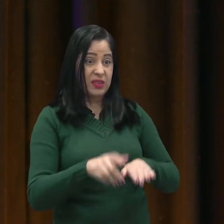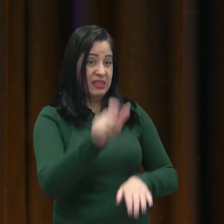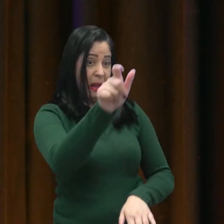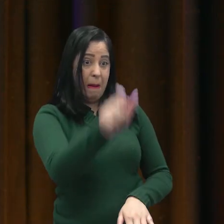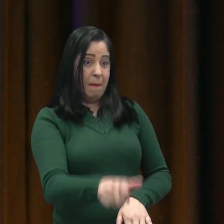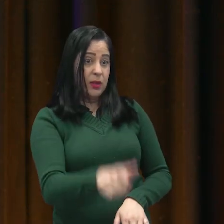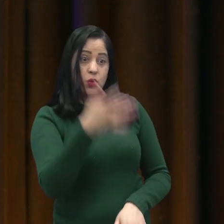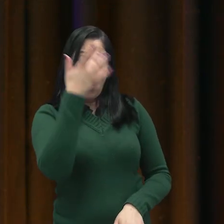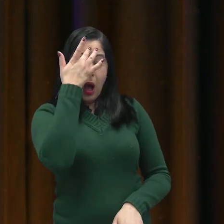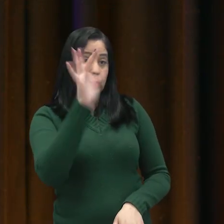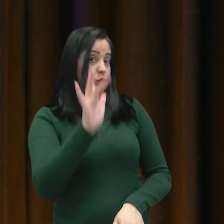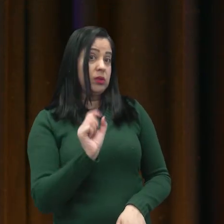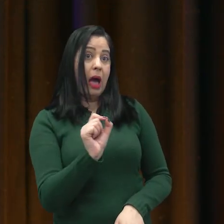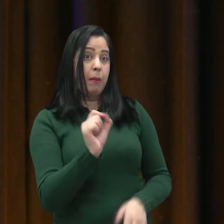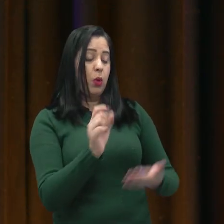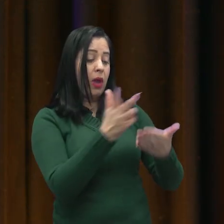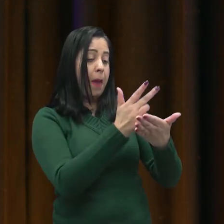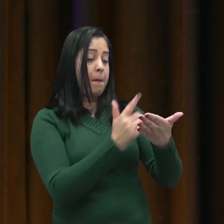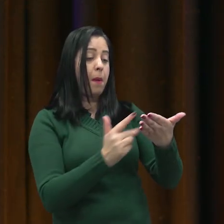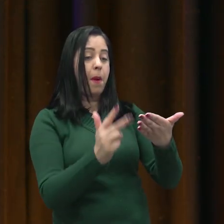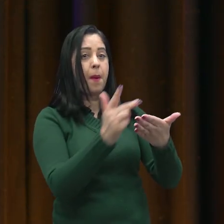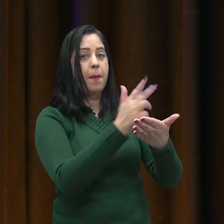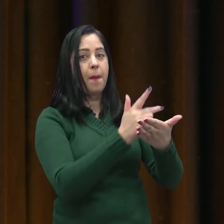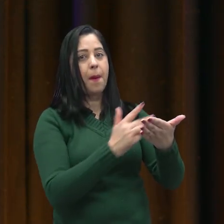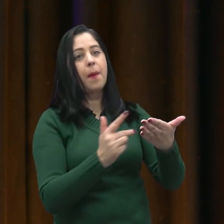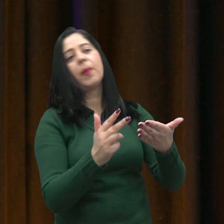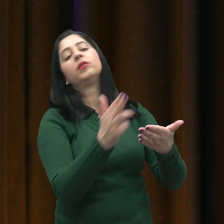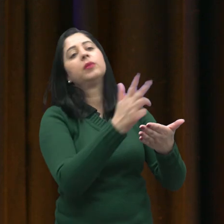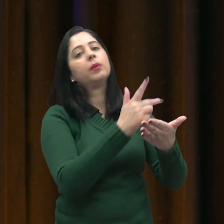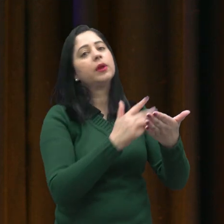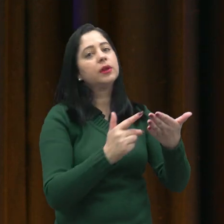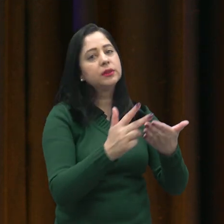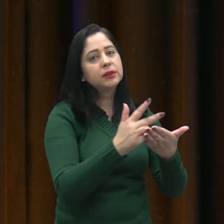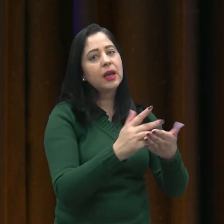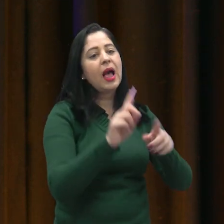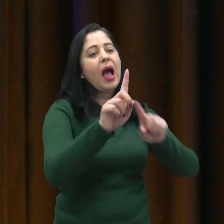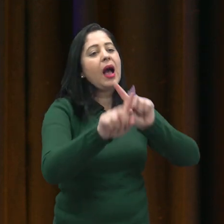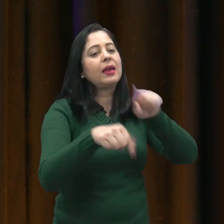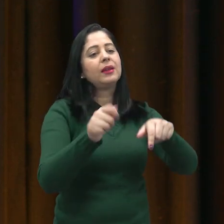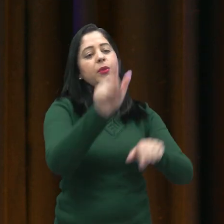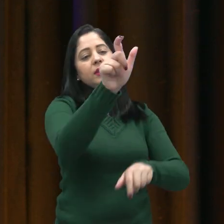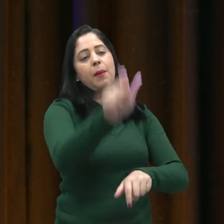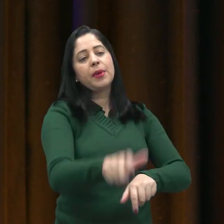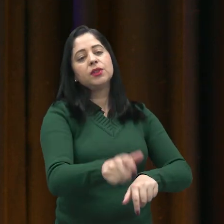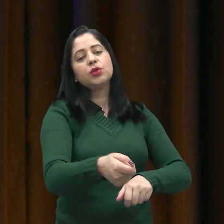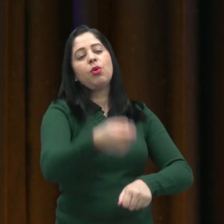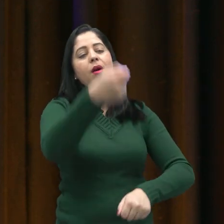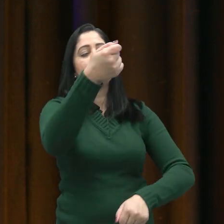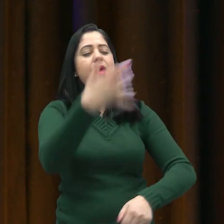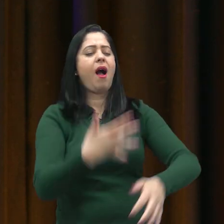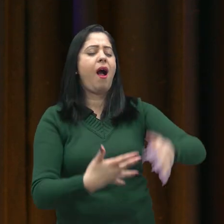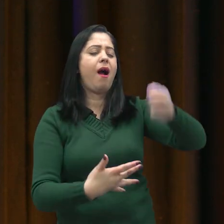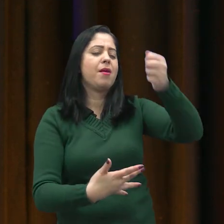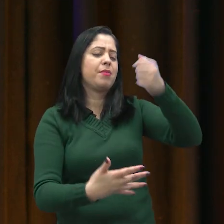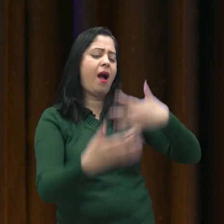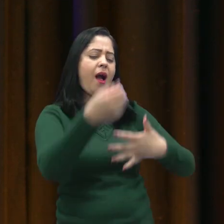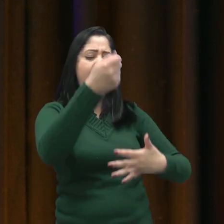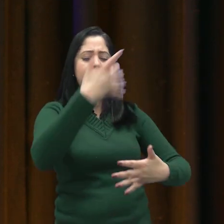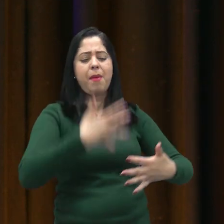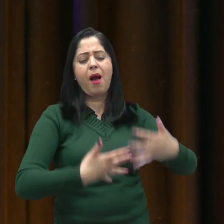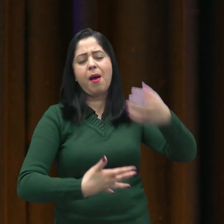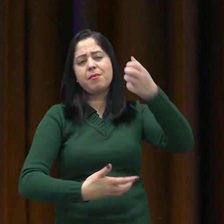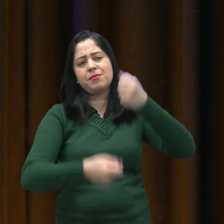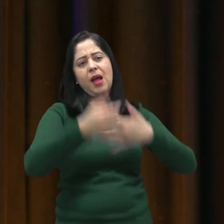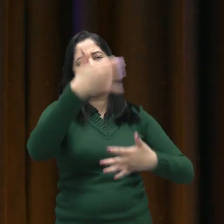vai vir. E quando ela se depara nessas falas e nas expressões ali dentro da